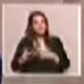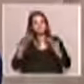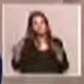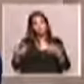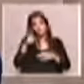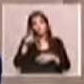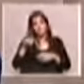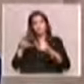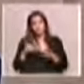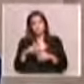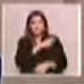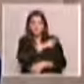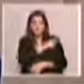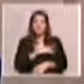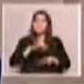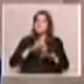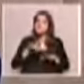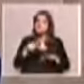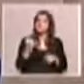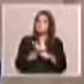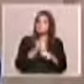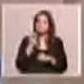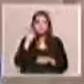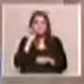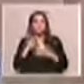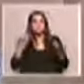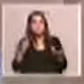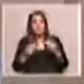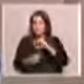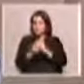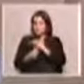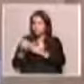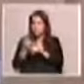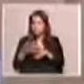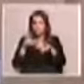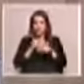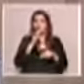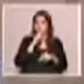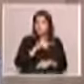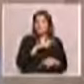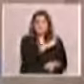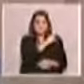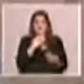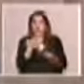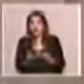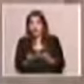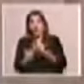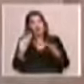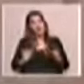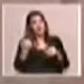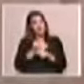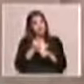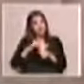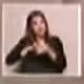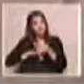outra universidade, mas há este trabalho importante, ou seja, o lado da inovação que pode vir das universidades está também a ser trabalhado com a